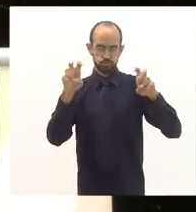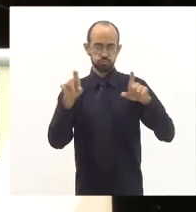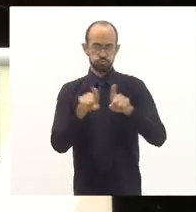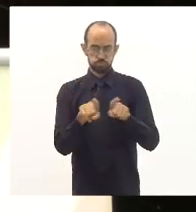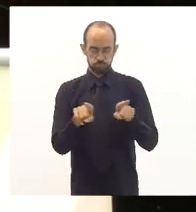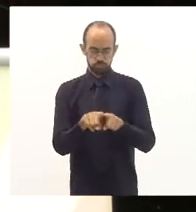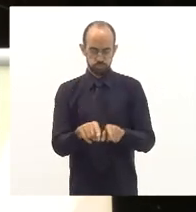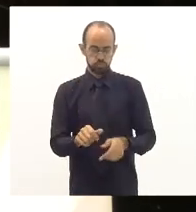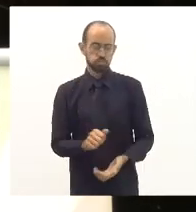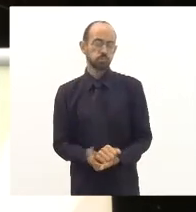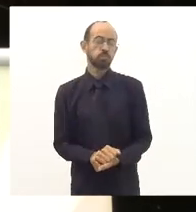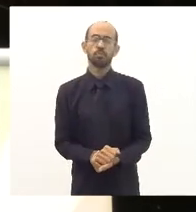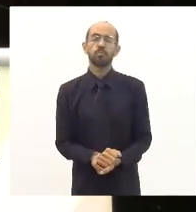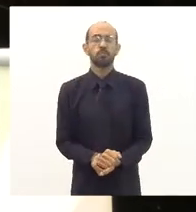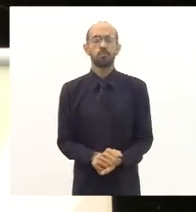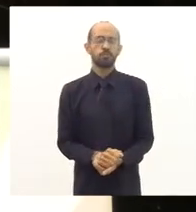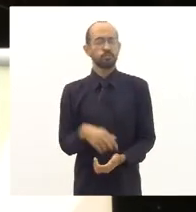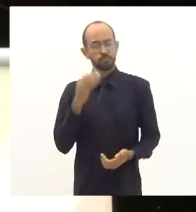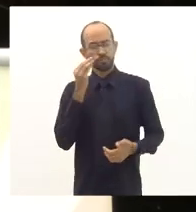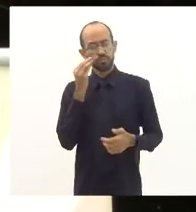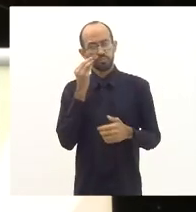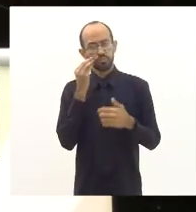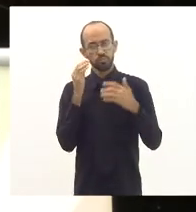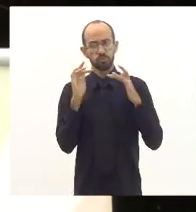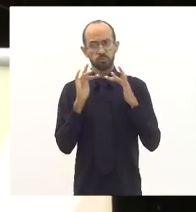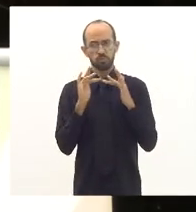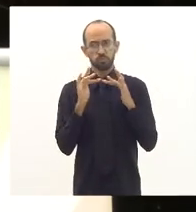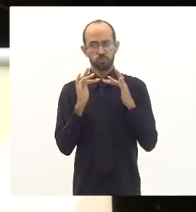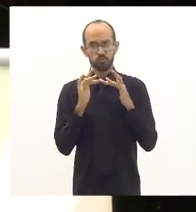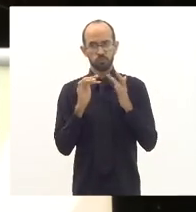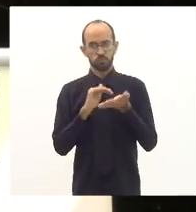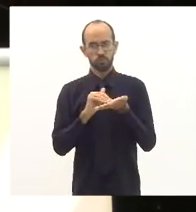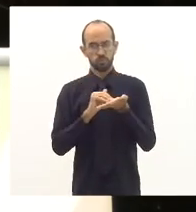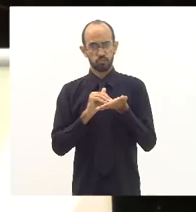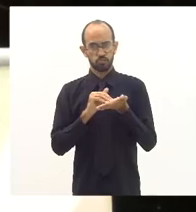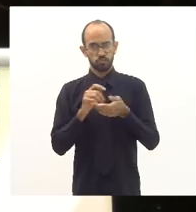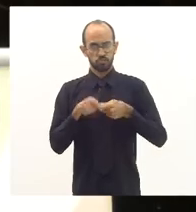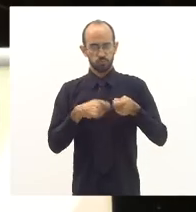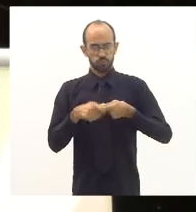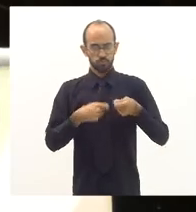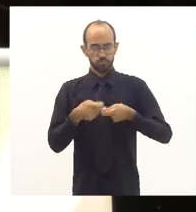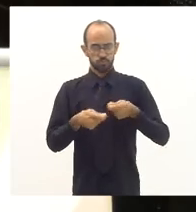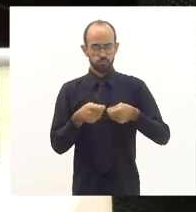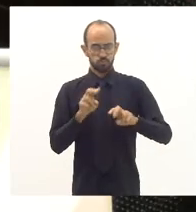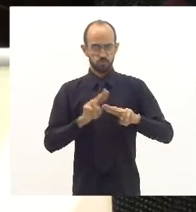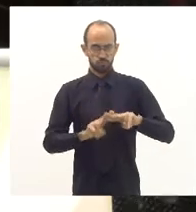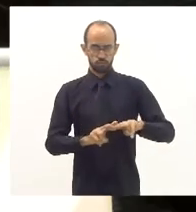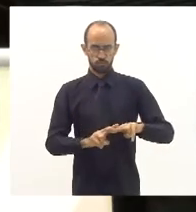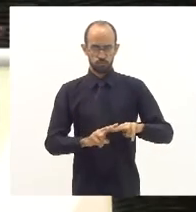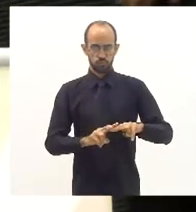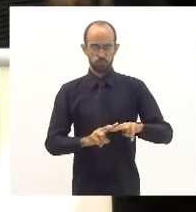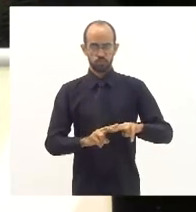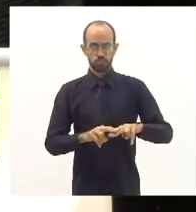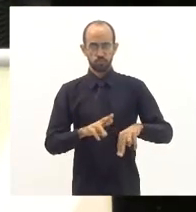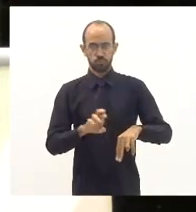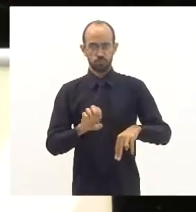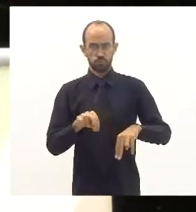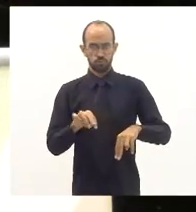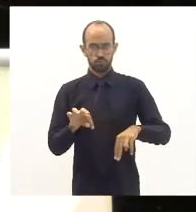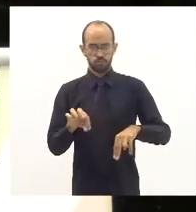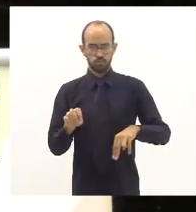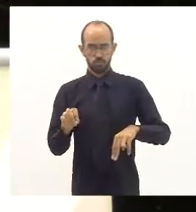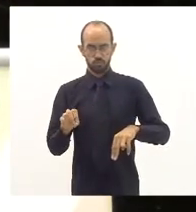Tentamos também o máximo de contato com a Secretaria de Administração Penitenciária. Renato está até aqui.